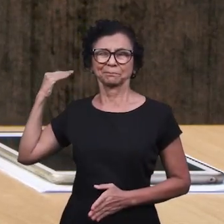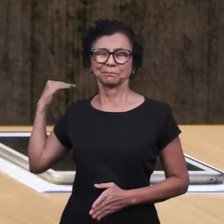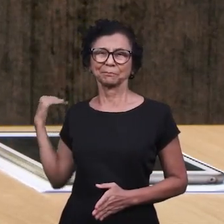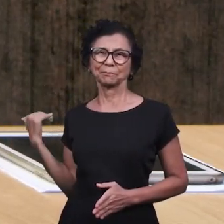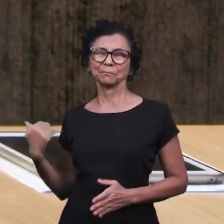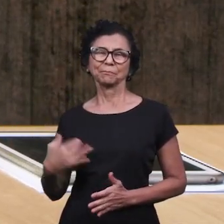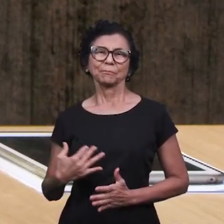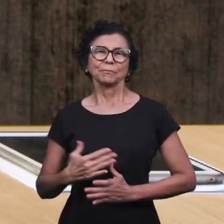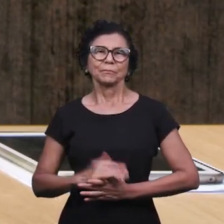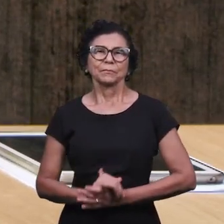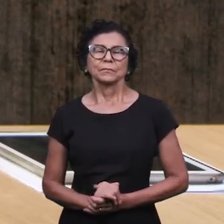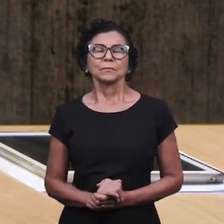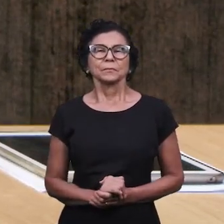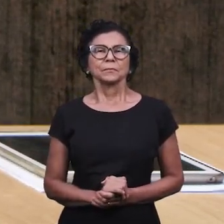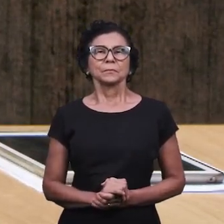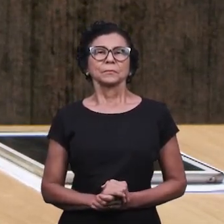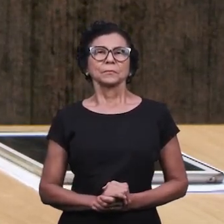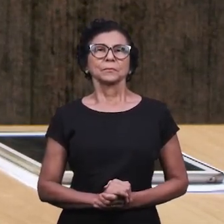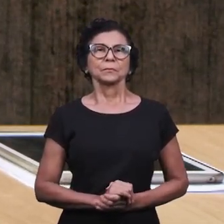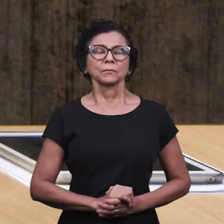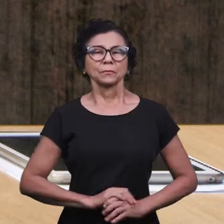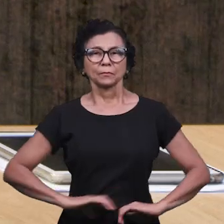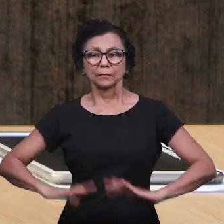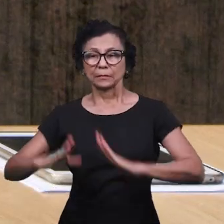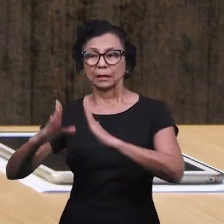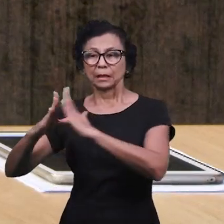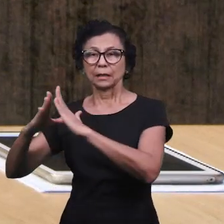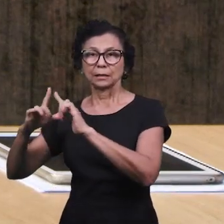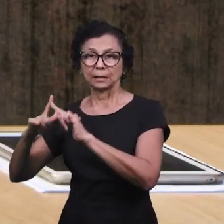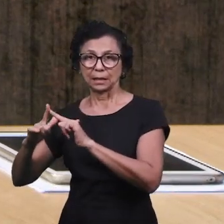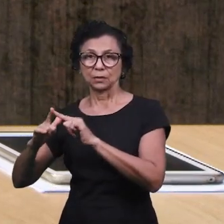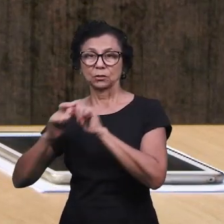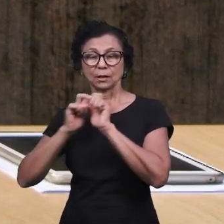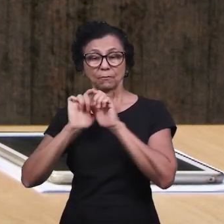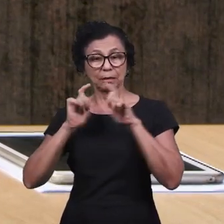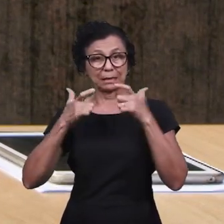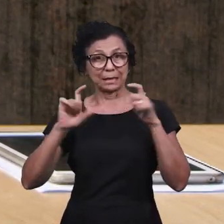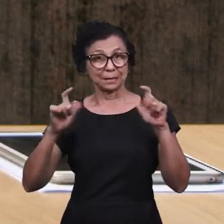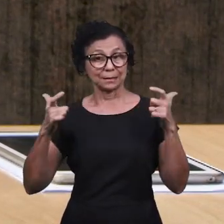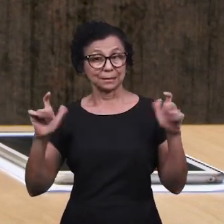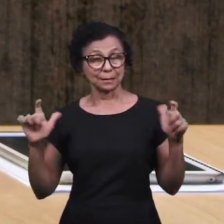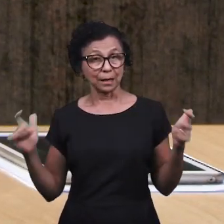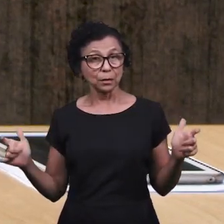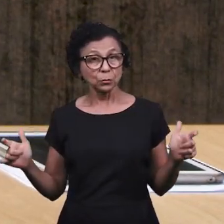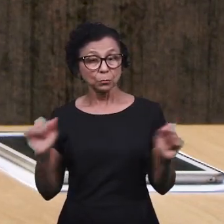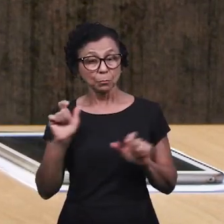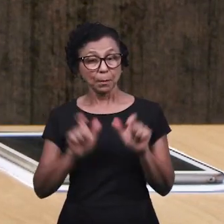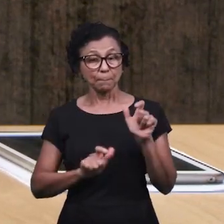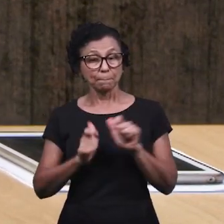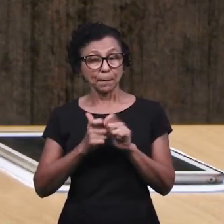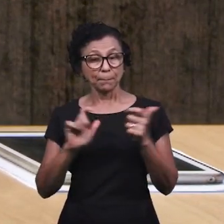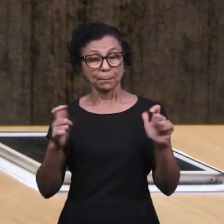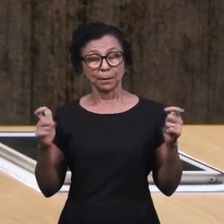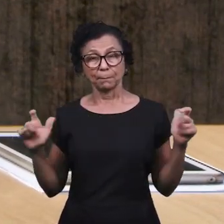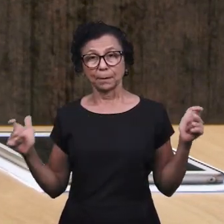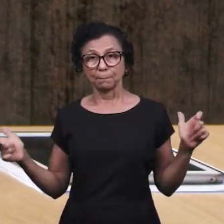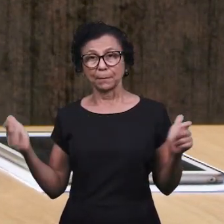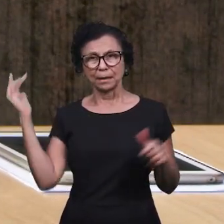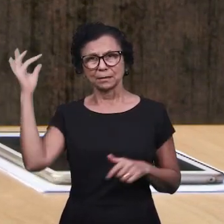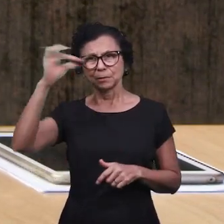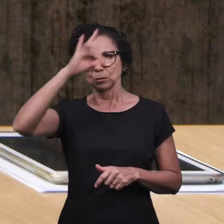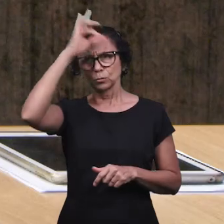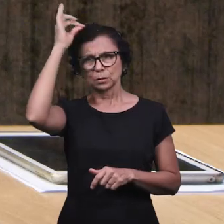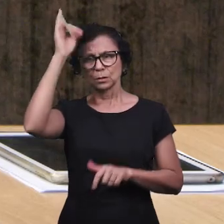estabelecer no meio da igreja, devido a um crescimento que o Espírito Santo tinha dado à igreja através de salvação de